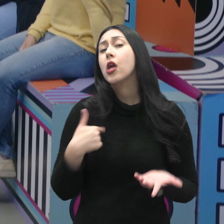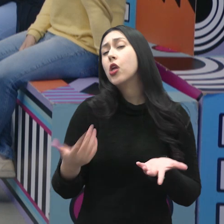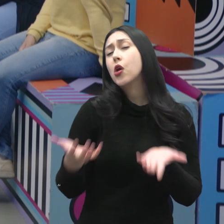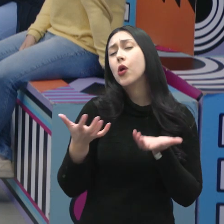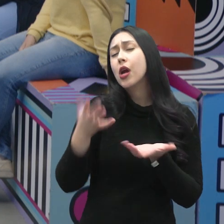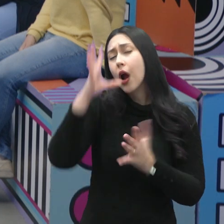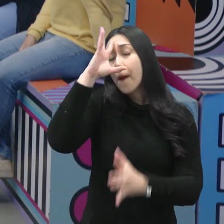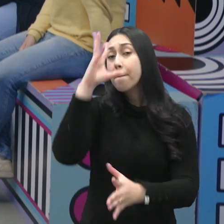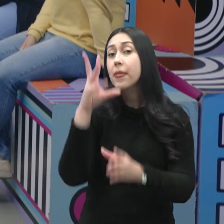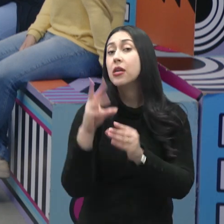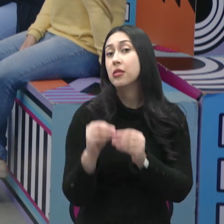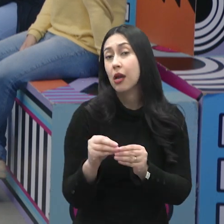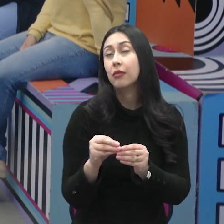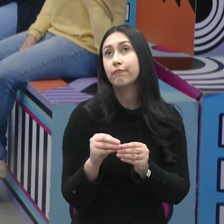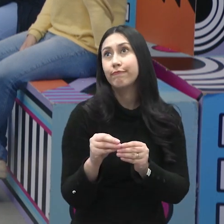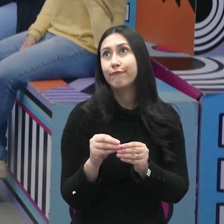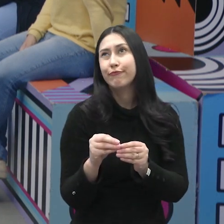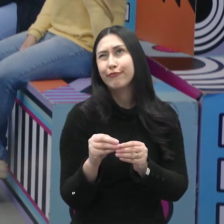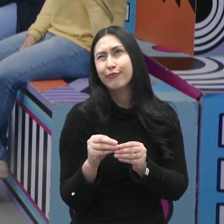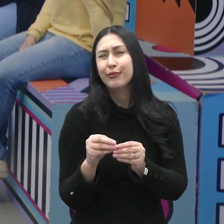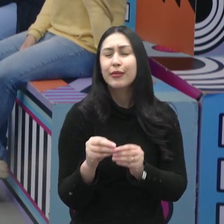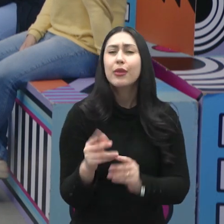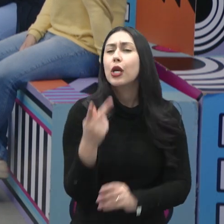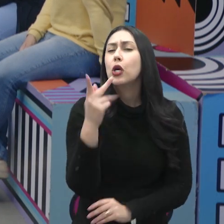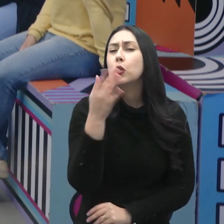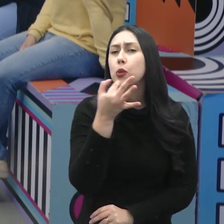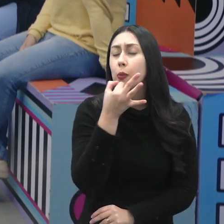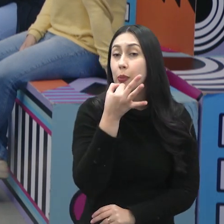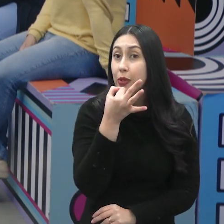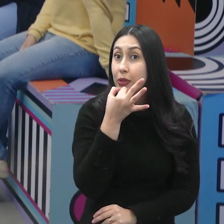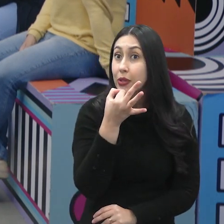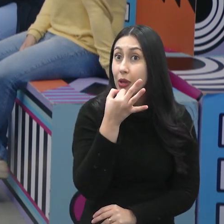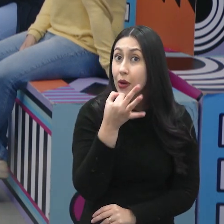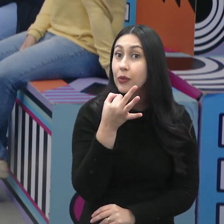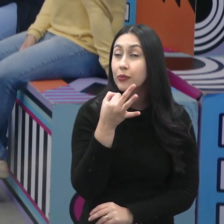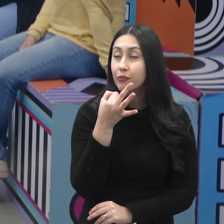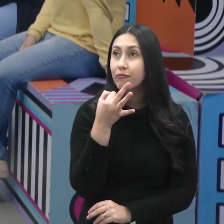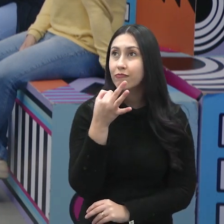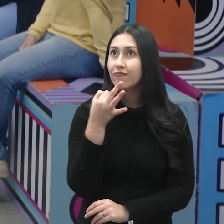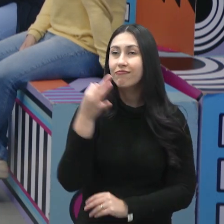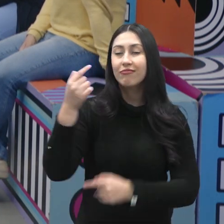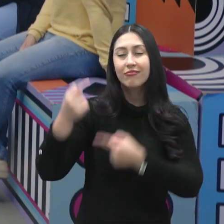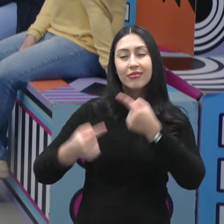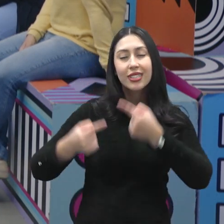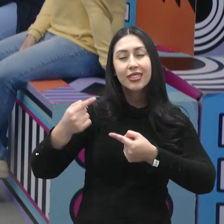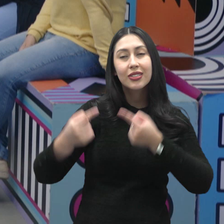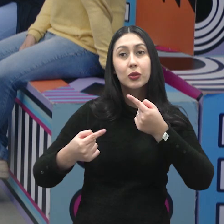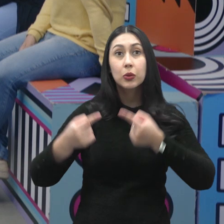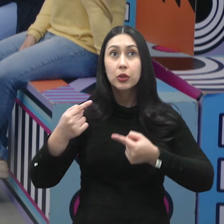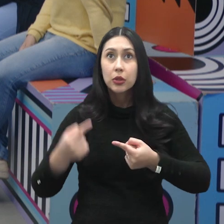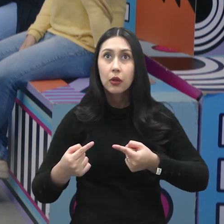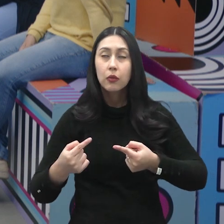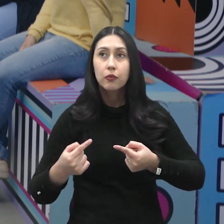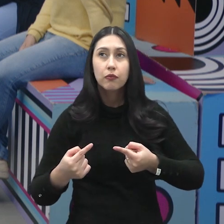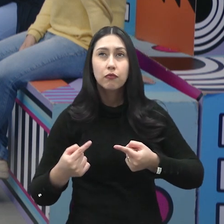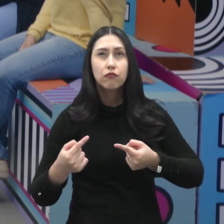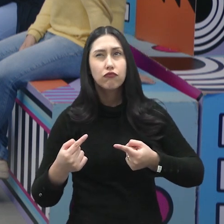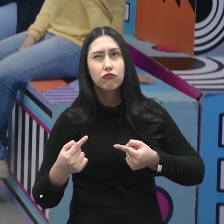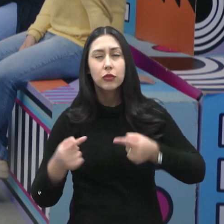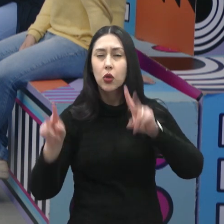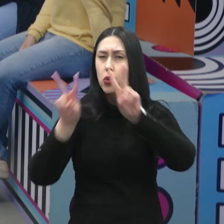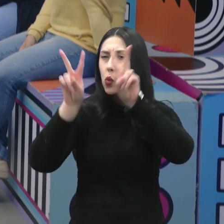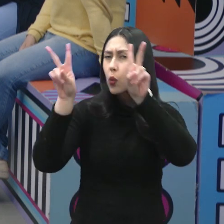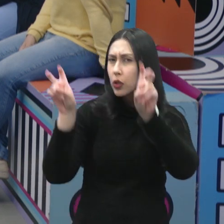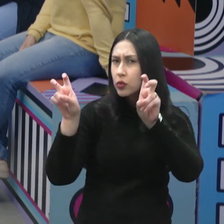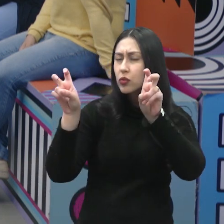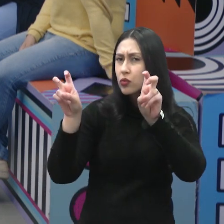queria entender um pouquinho, né, até da sua opinião, né, mas a gente trazendo esse debate, né, sobre esse assunto.